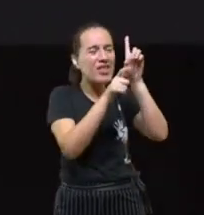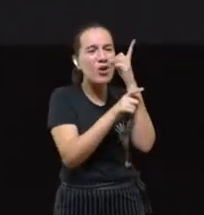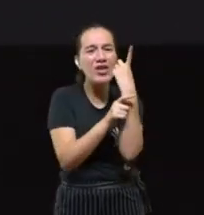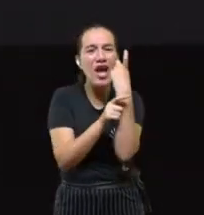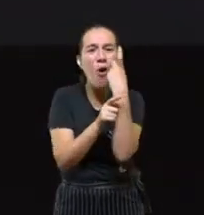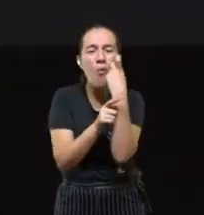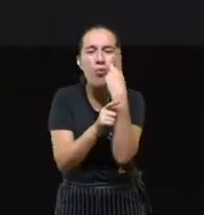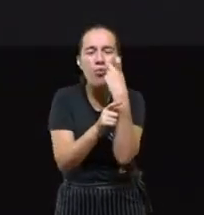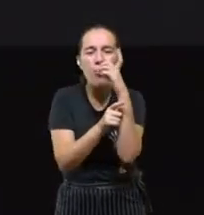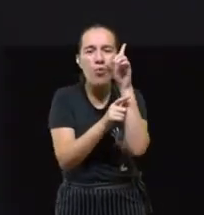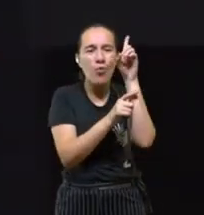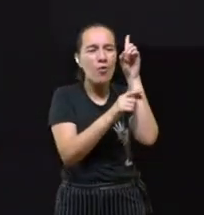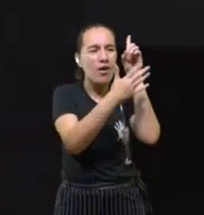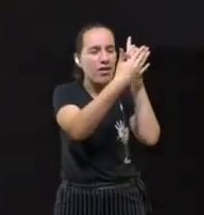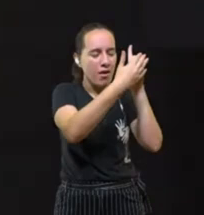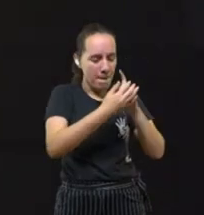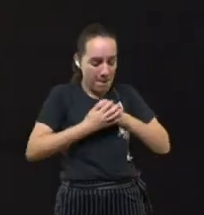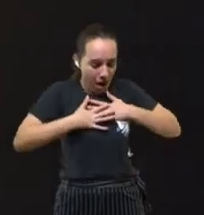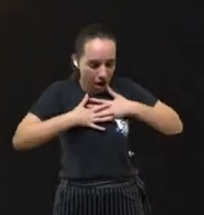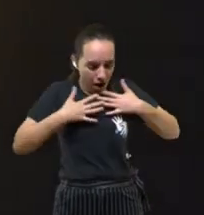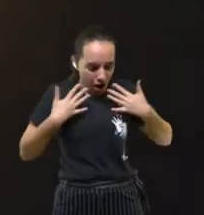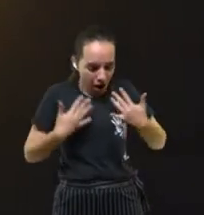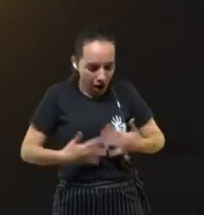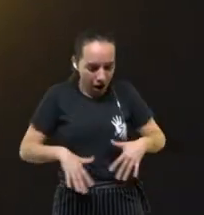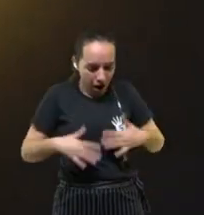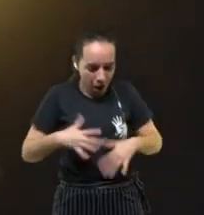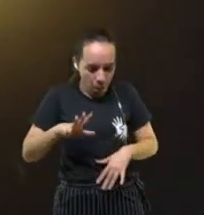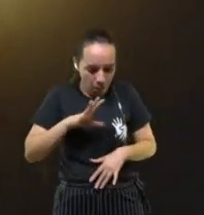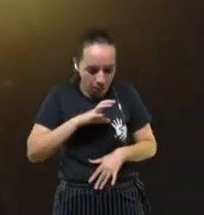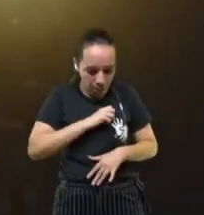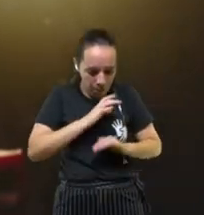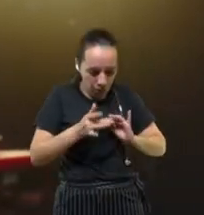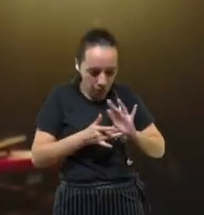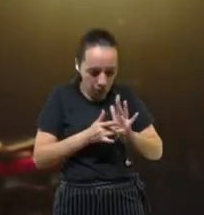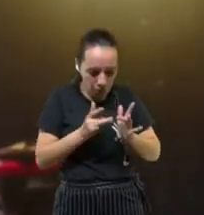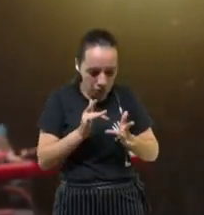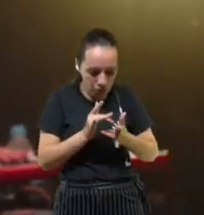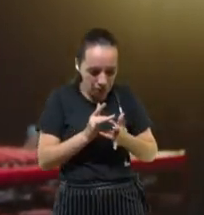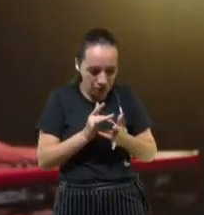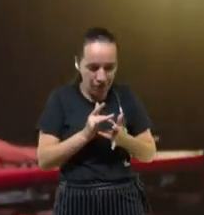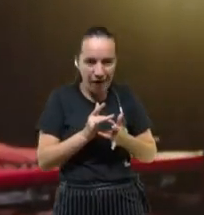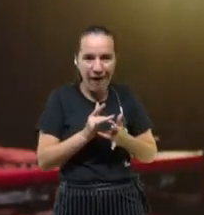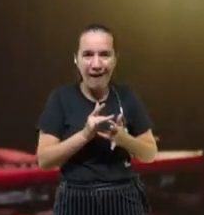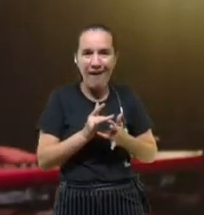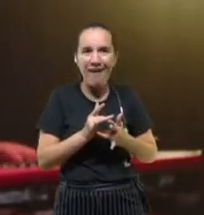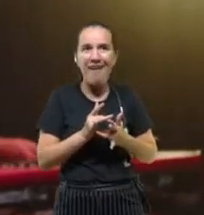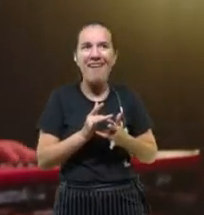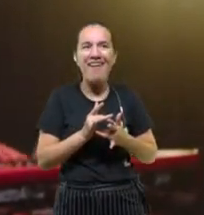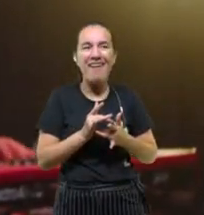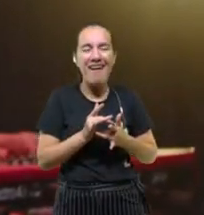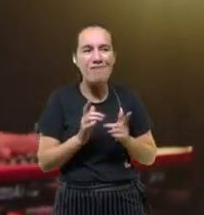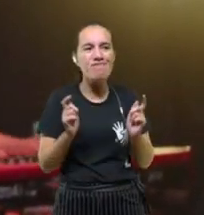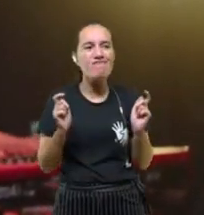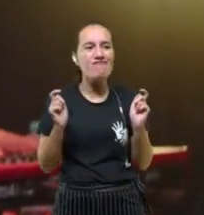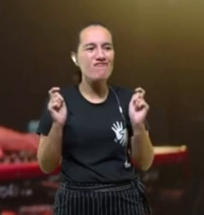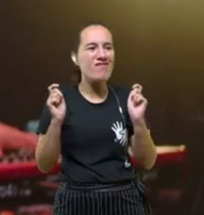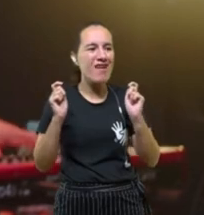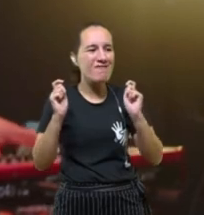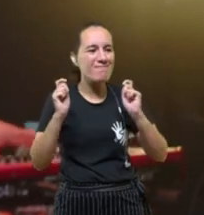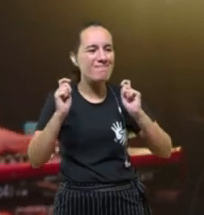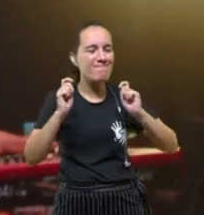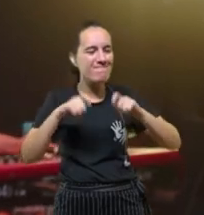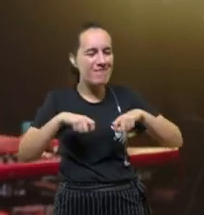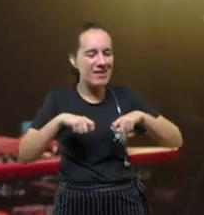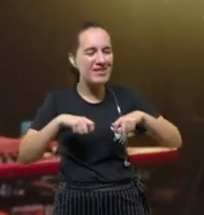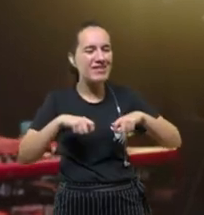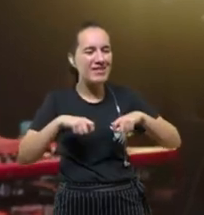conhecimento, o entendimento do amor de Jesus, que te dá a capacidade